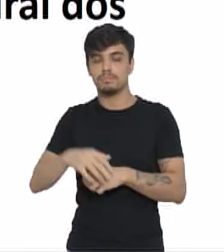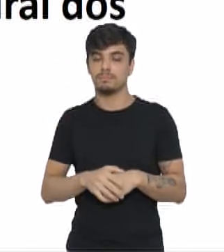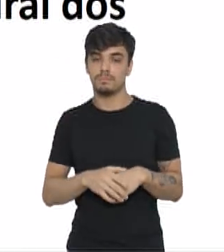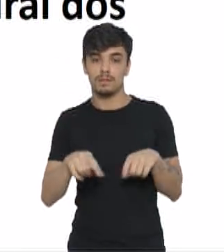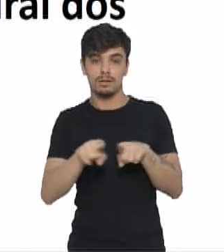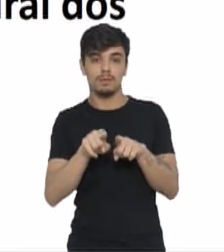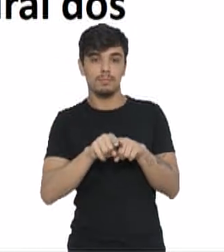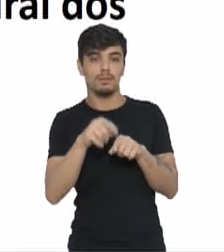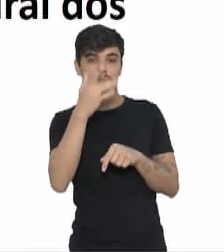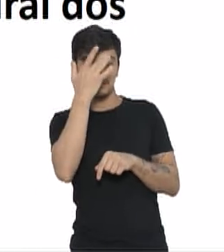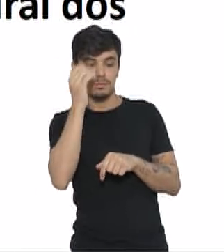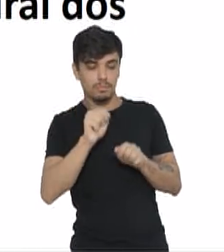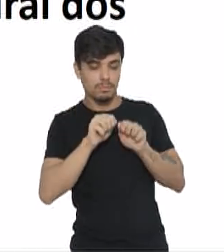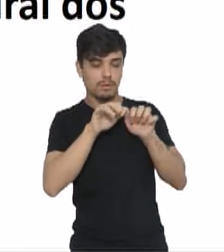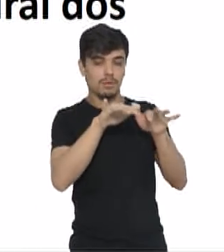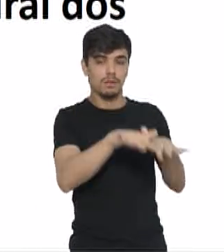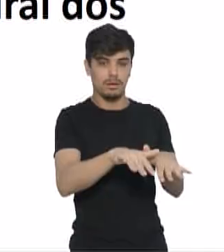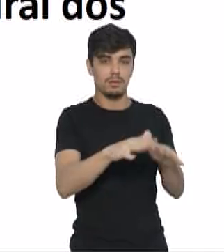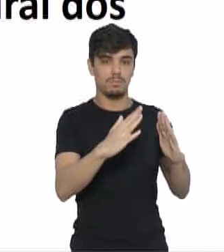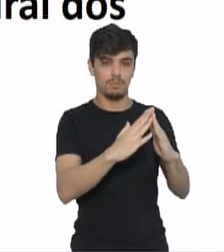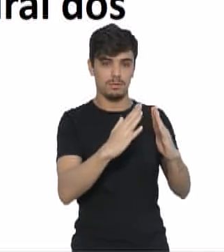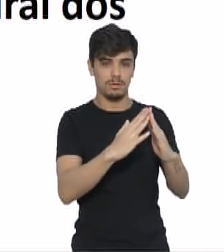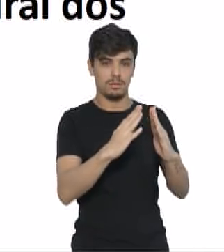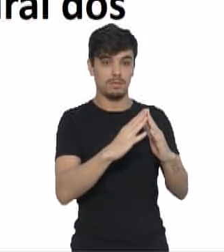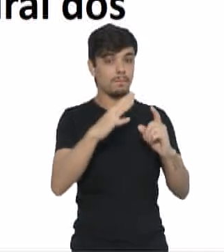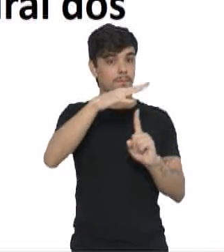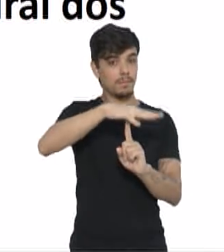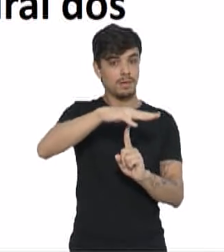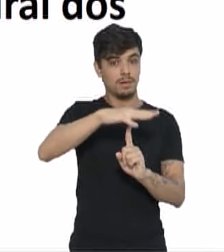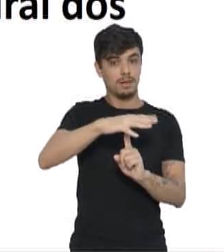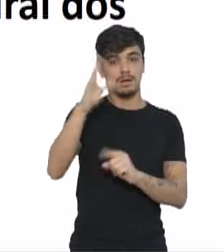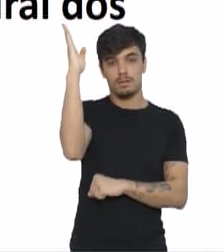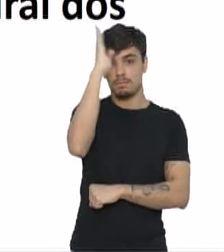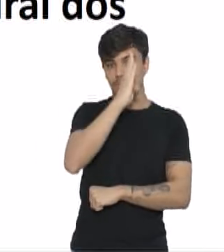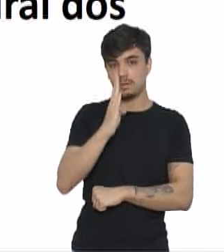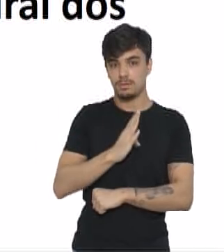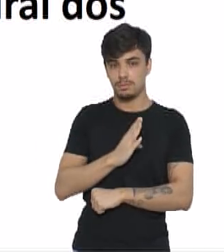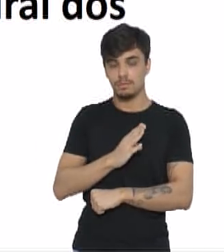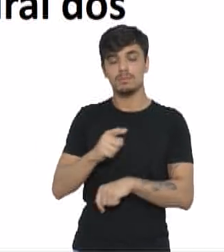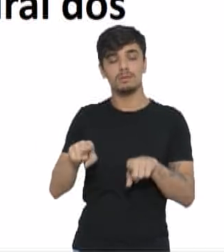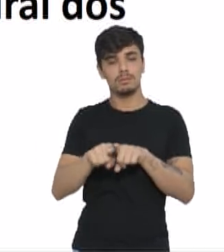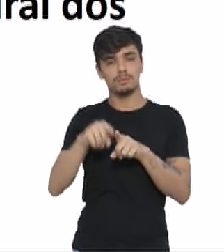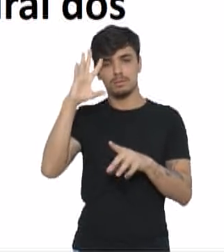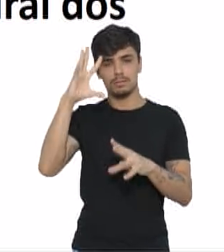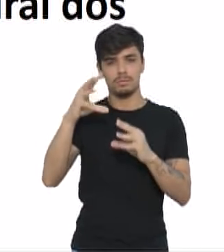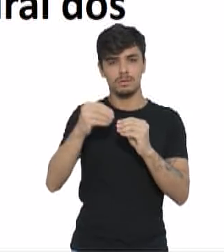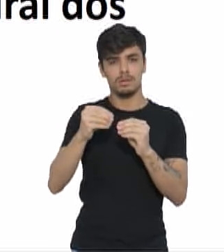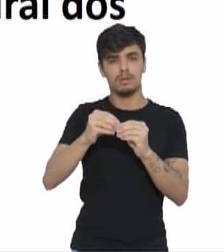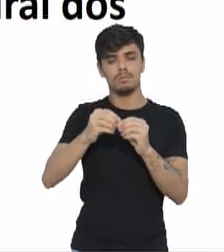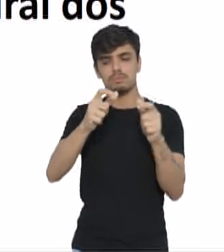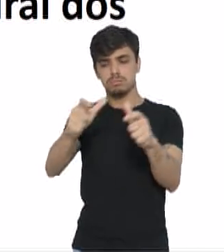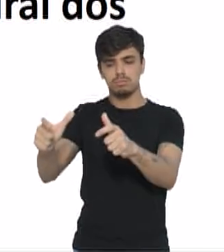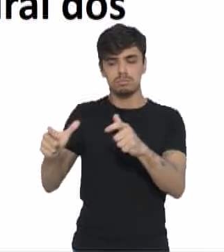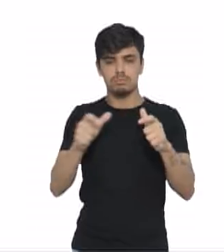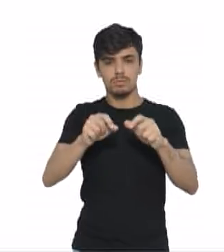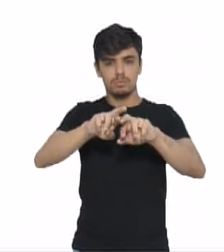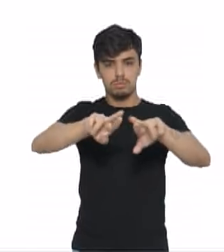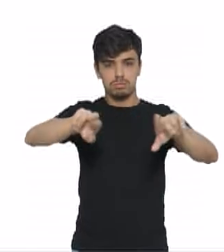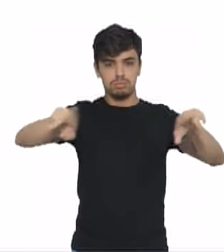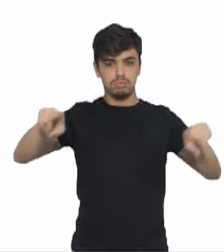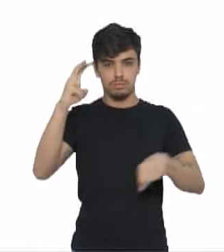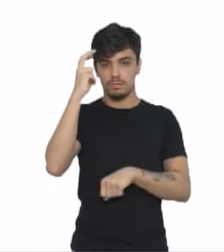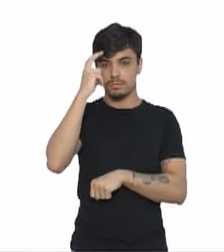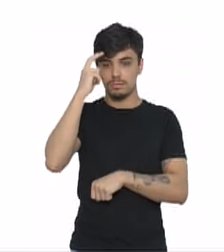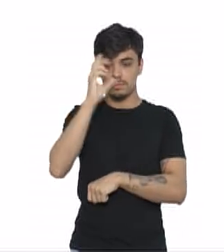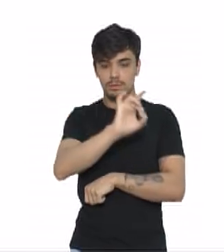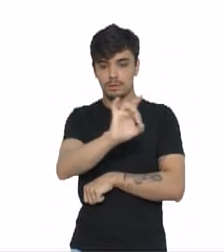Paraná, nosso estado, e do Brasil. E também compreender os espaços e a diversidade cultural desses povos,